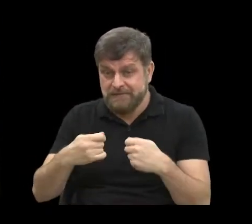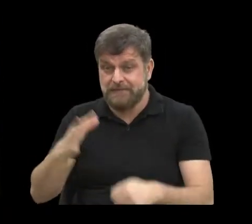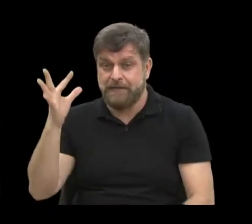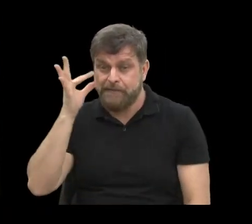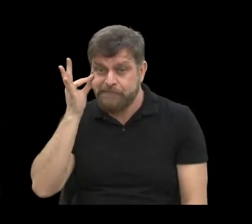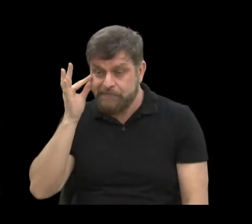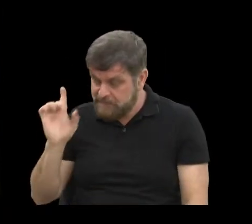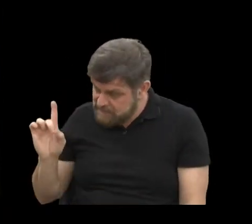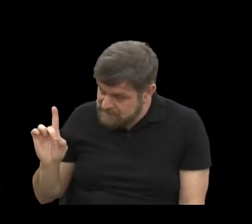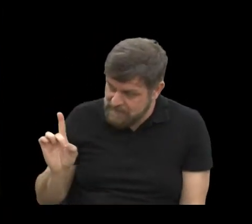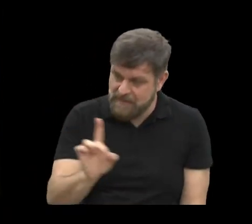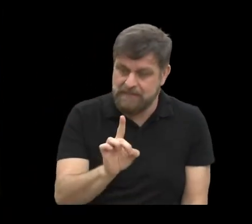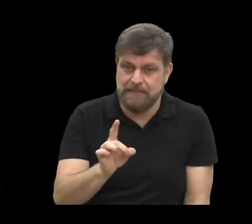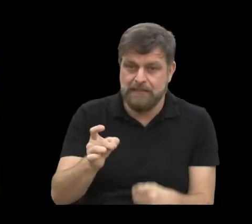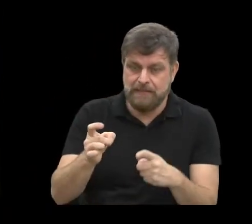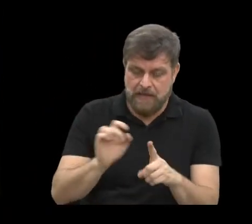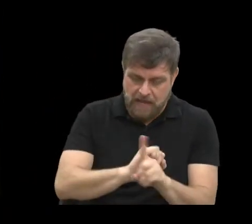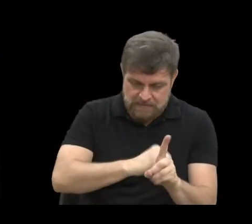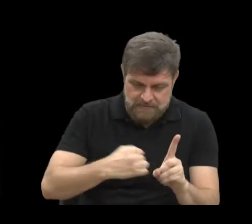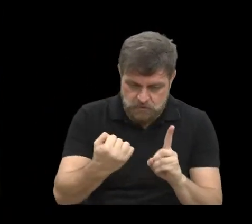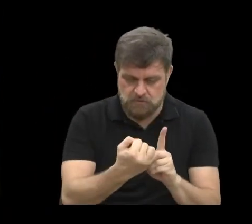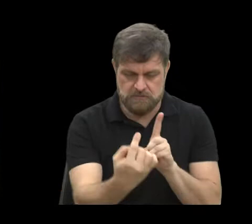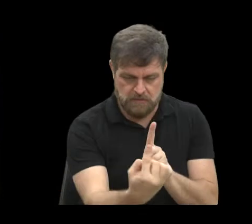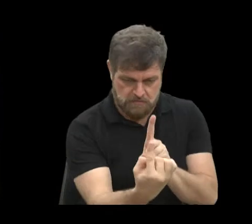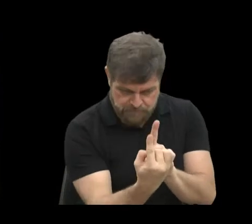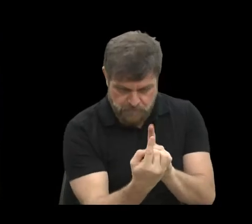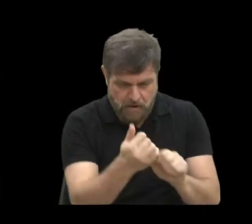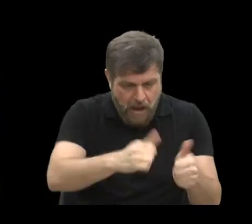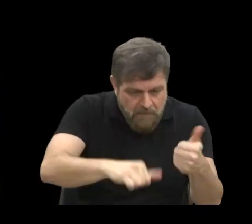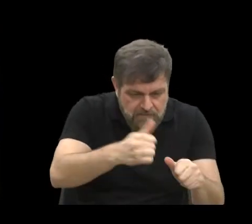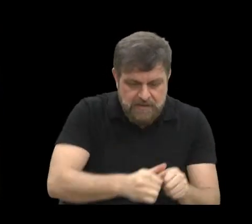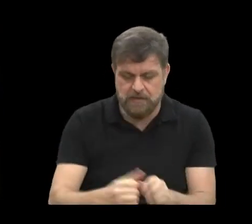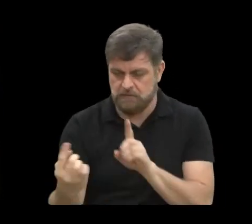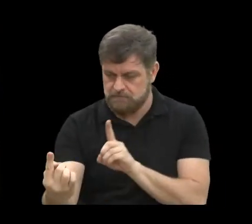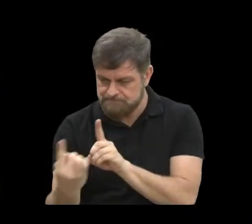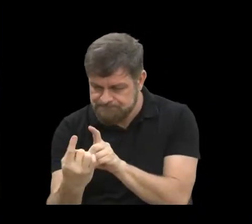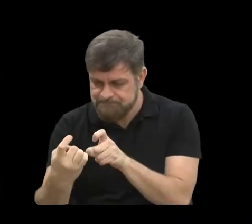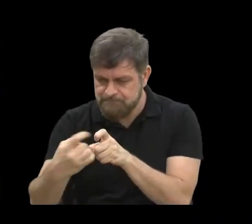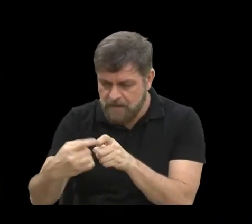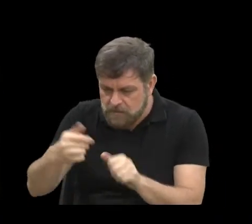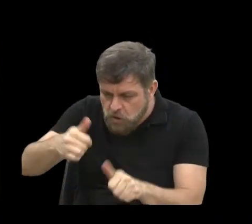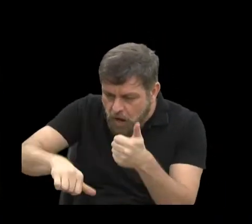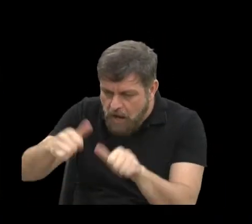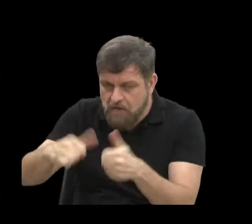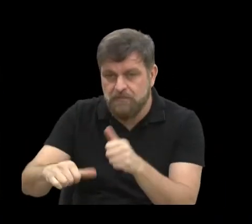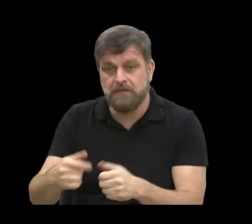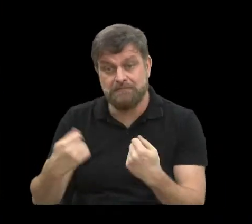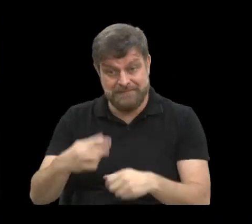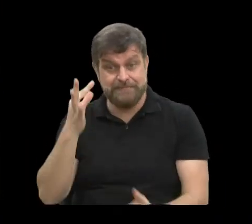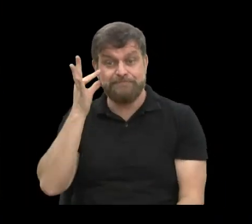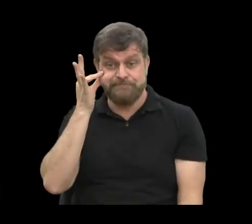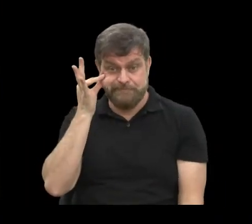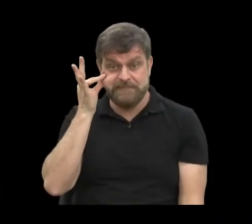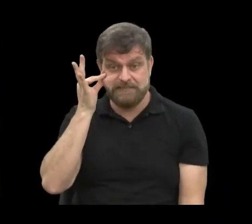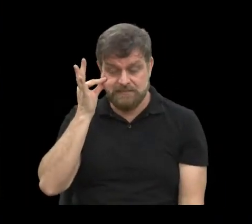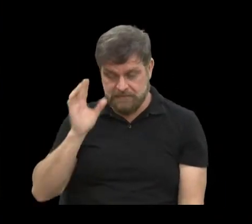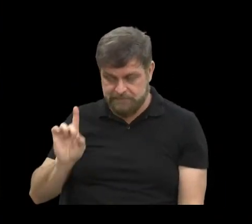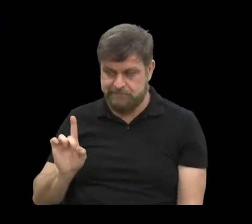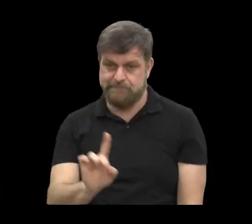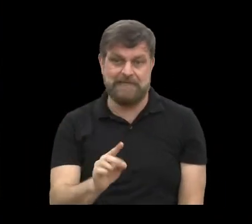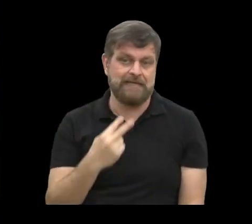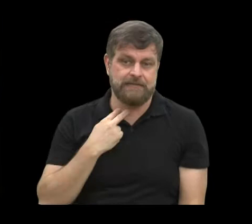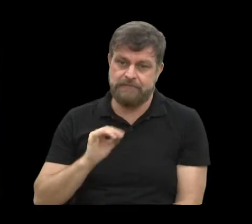passar pela avaliação social, pela avaliação da perícia médica e isso tem que ser presencial. Então, não dá